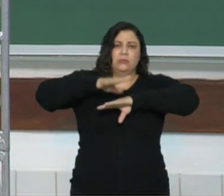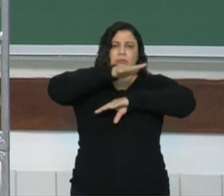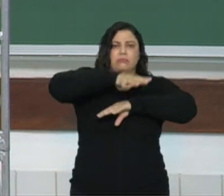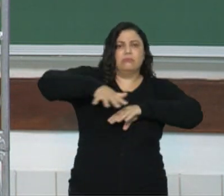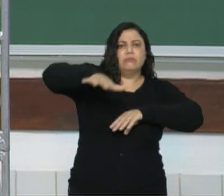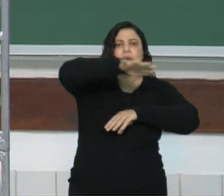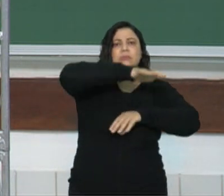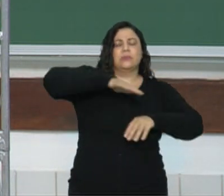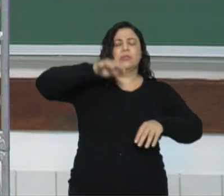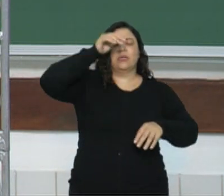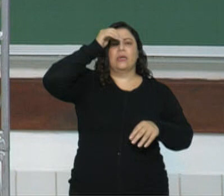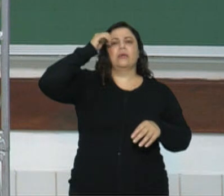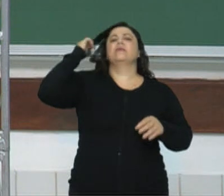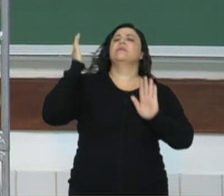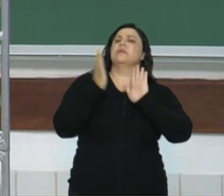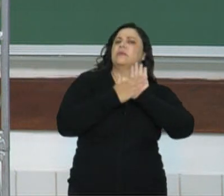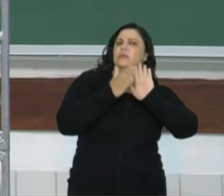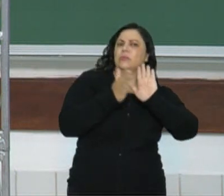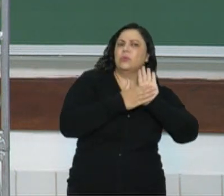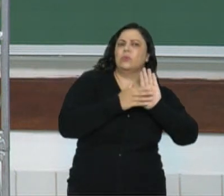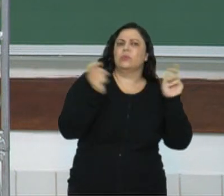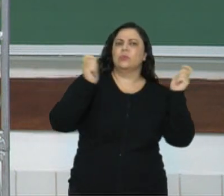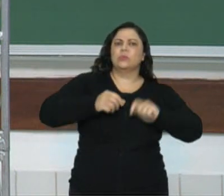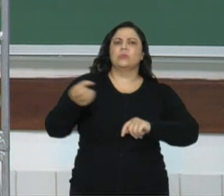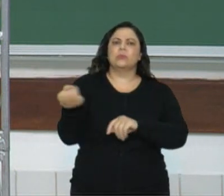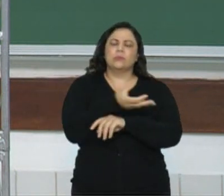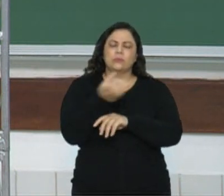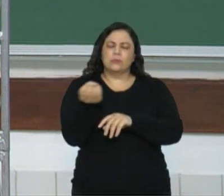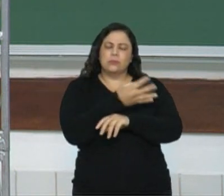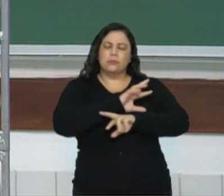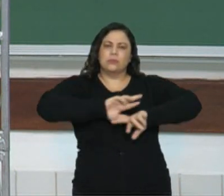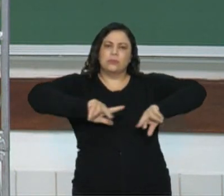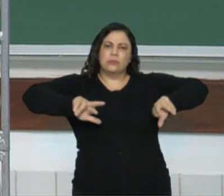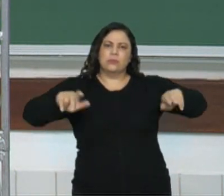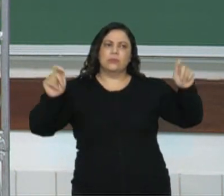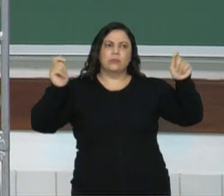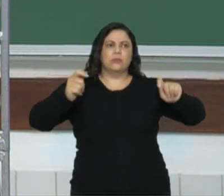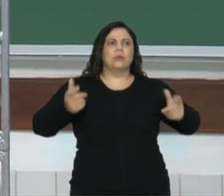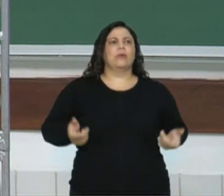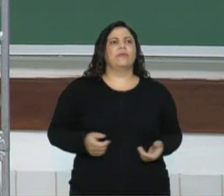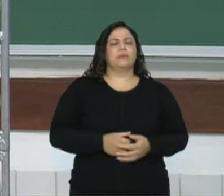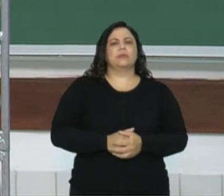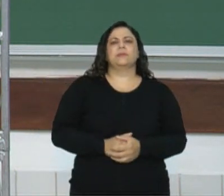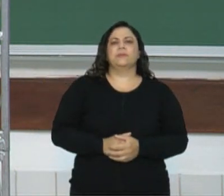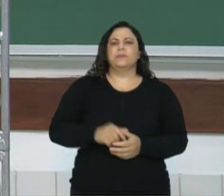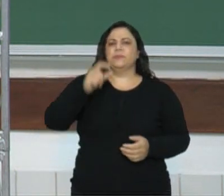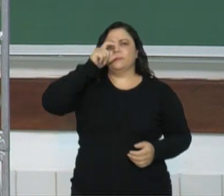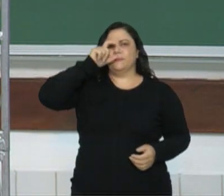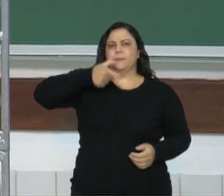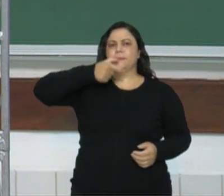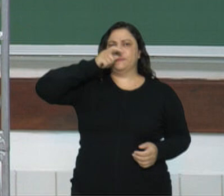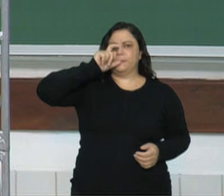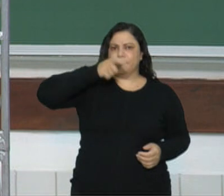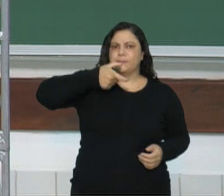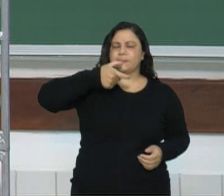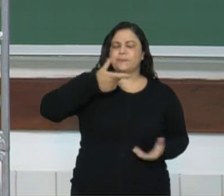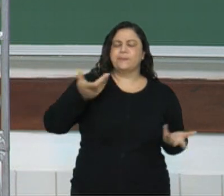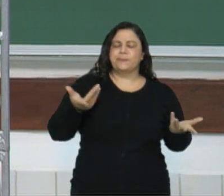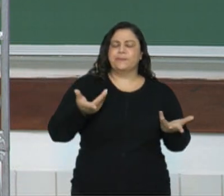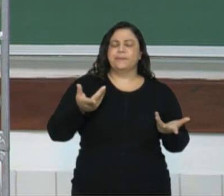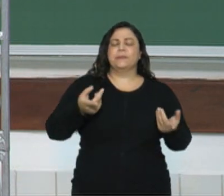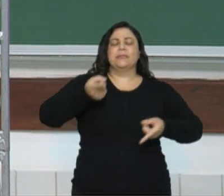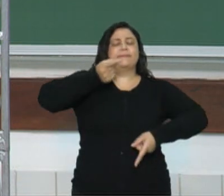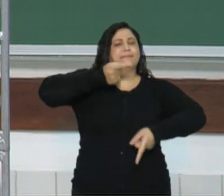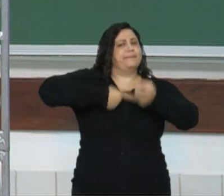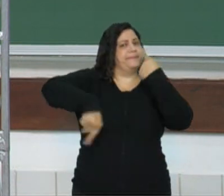geral, estão propondo novas coisas. E o René Descartes realmente